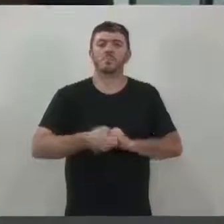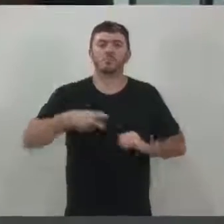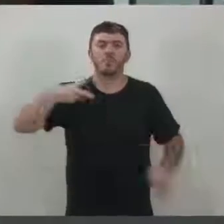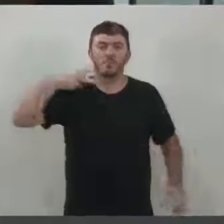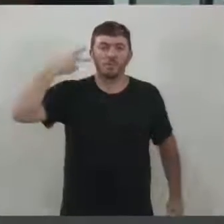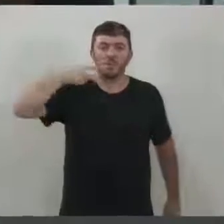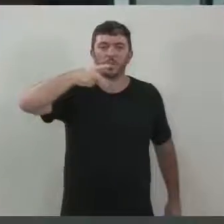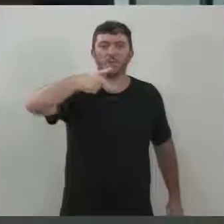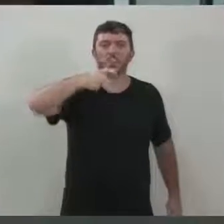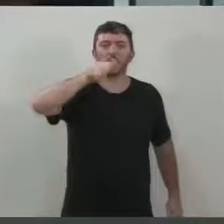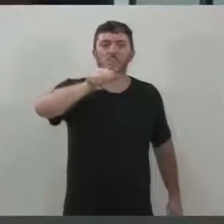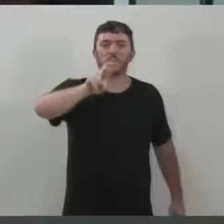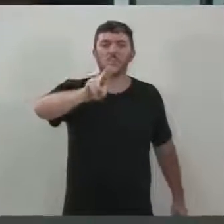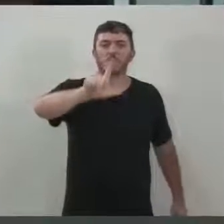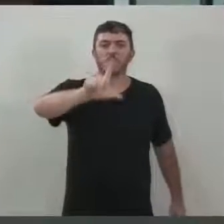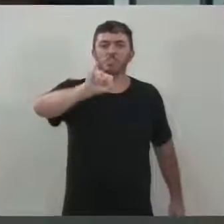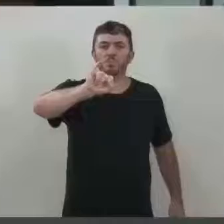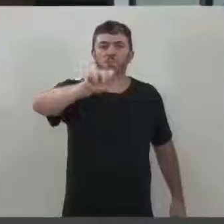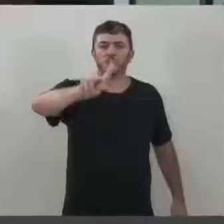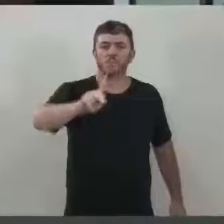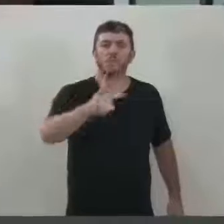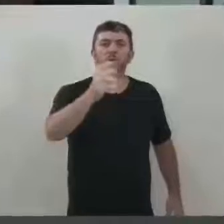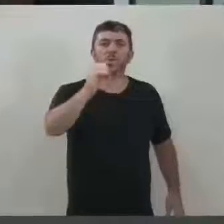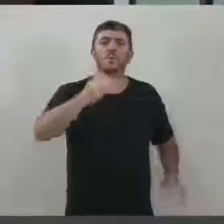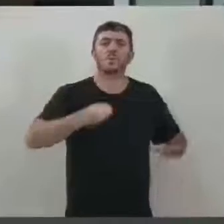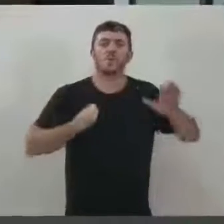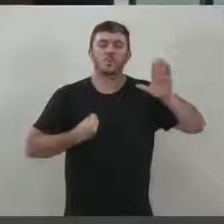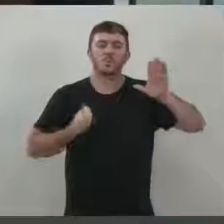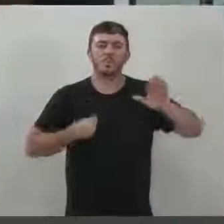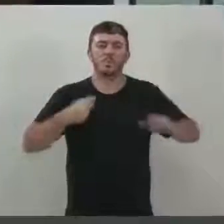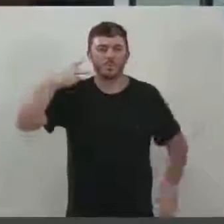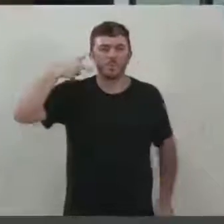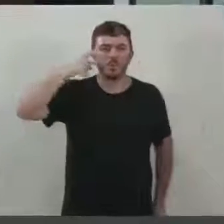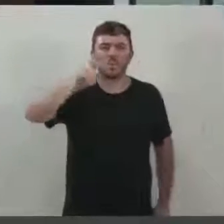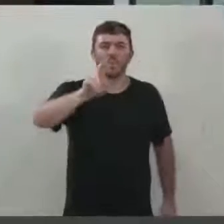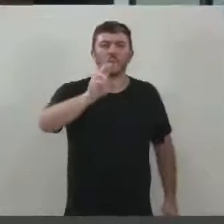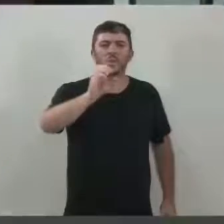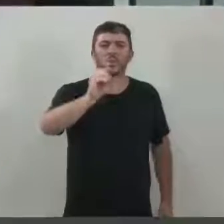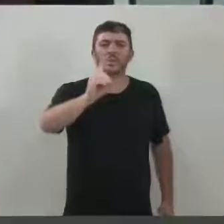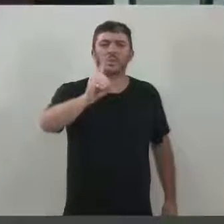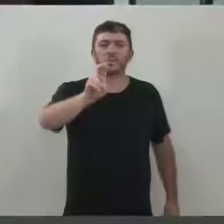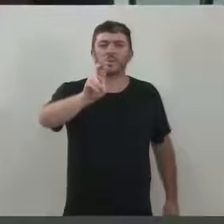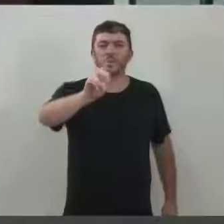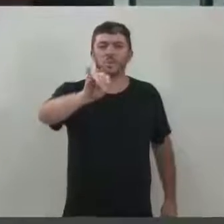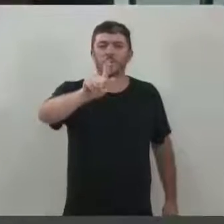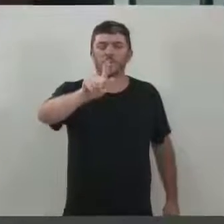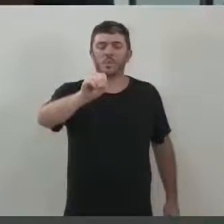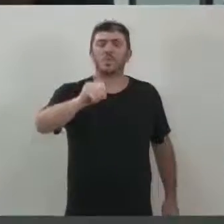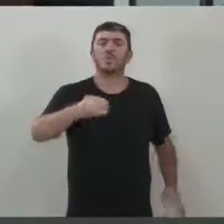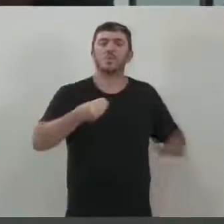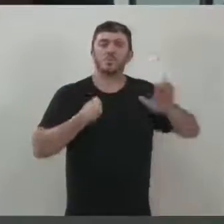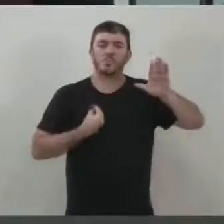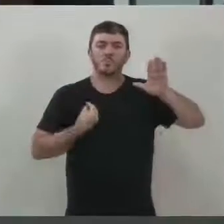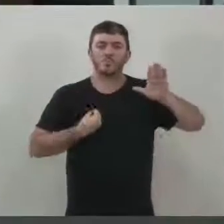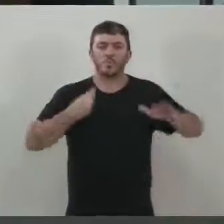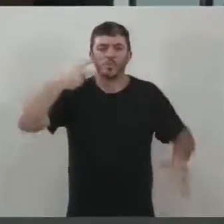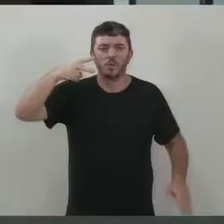Vereador Paulinho Palmeira. Presente. Vereador Rodrigo Paixão. Presente. Vereador Rubens